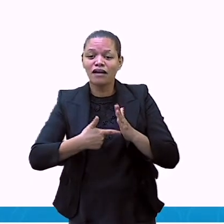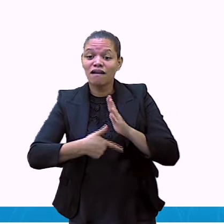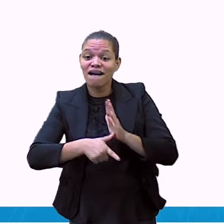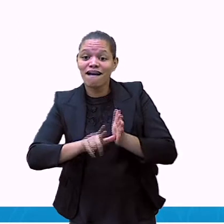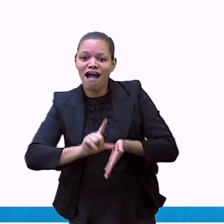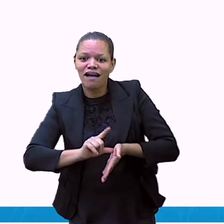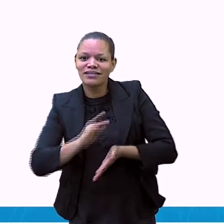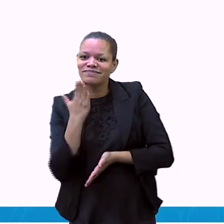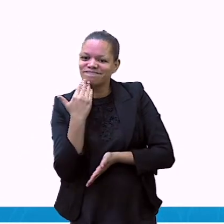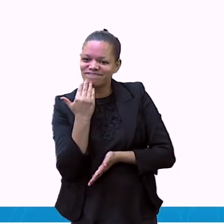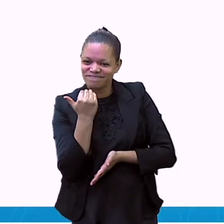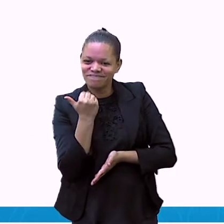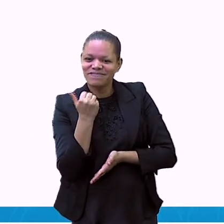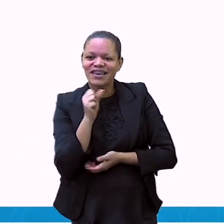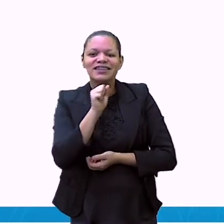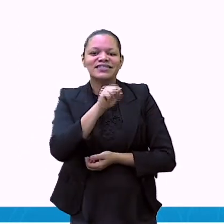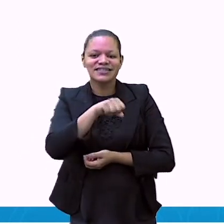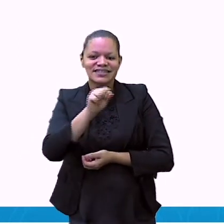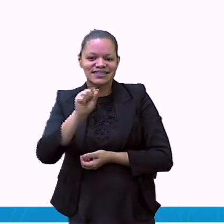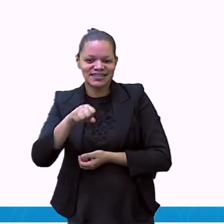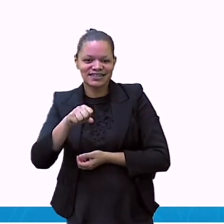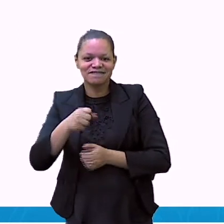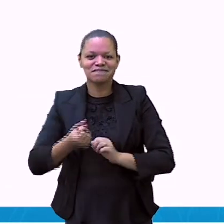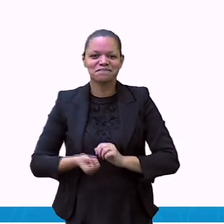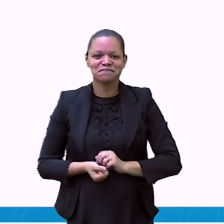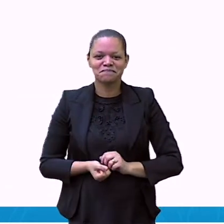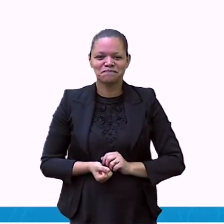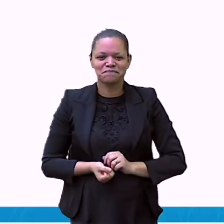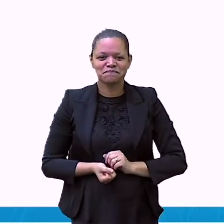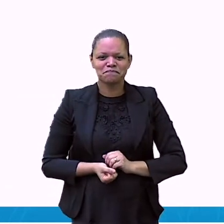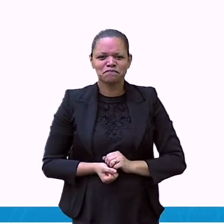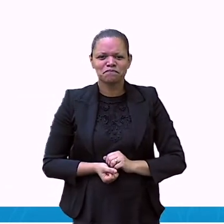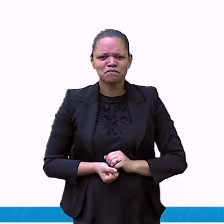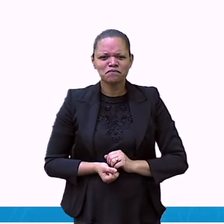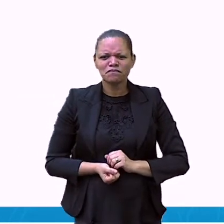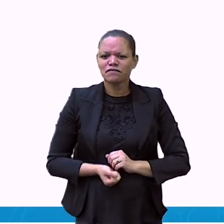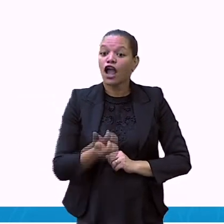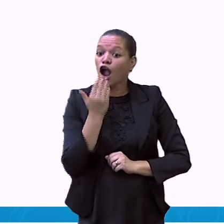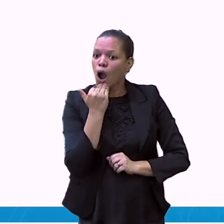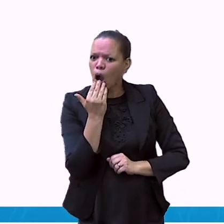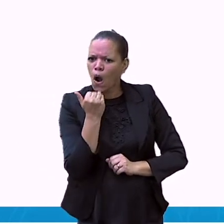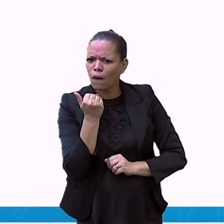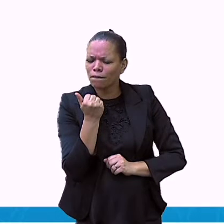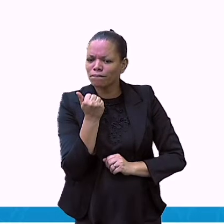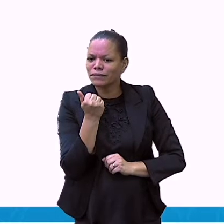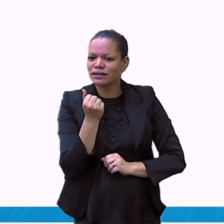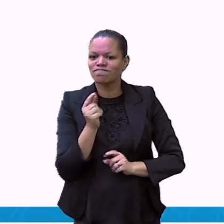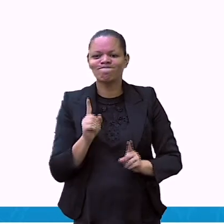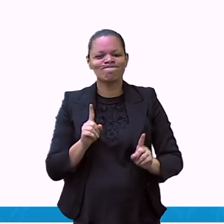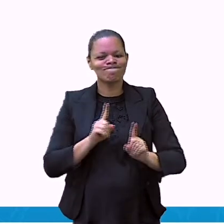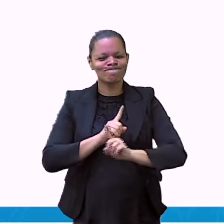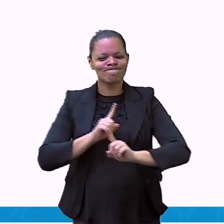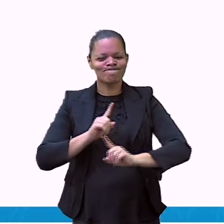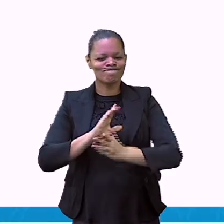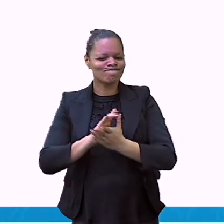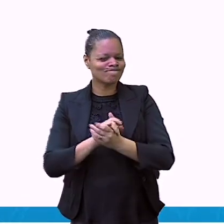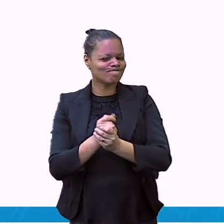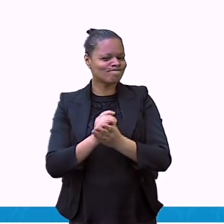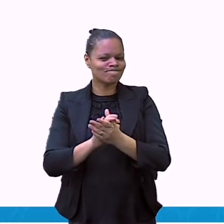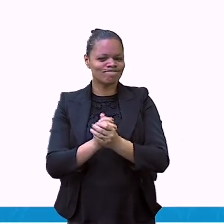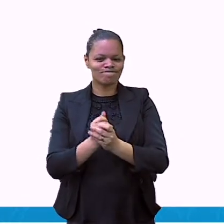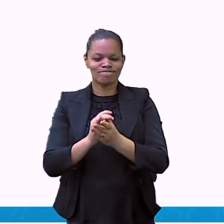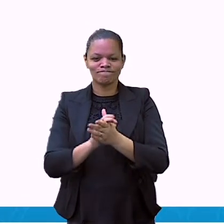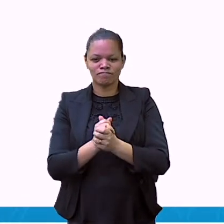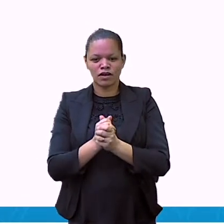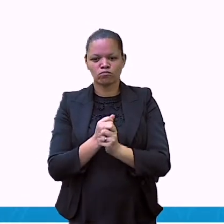sem lavar as mãos. O que vai acontecer? Quando eu alimento sem lavar as mãos, eu estou tendo o